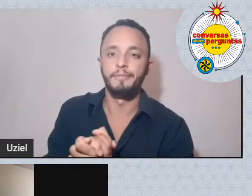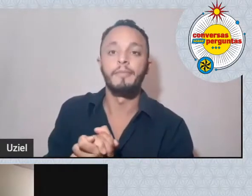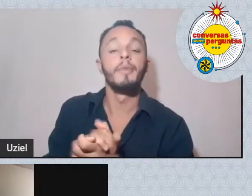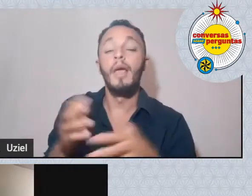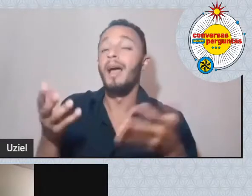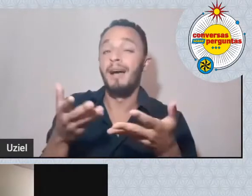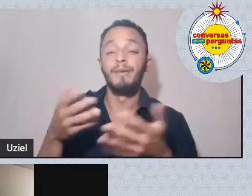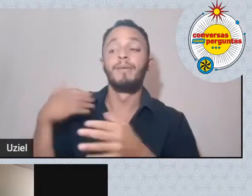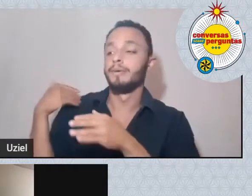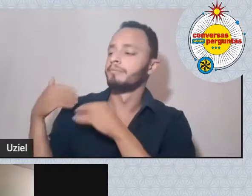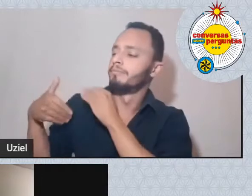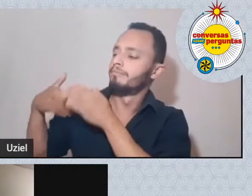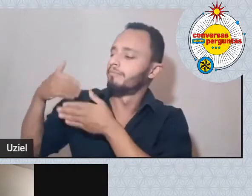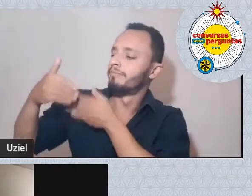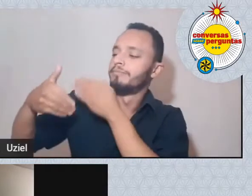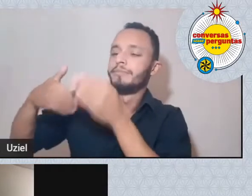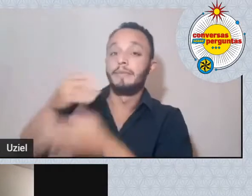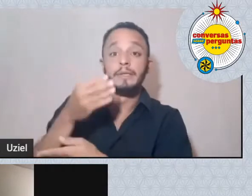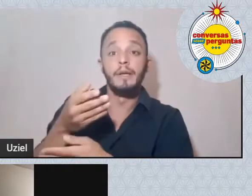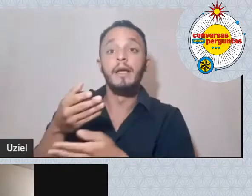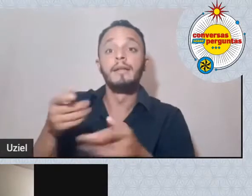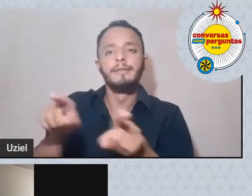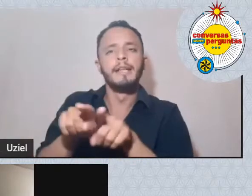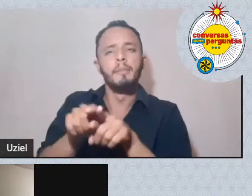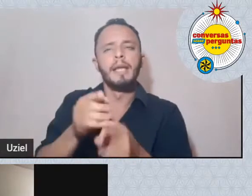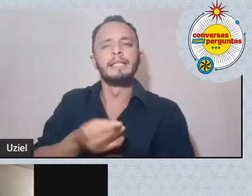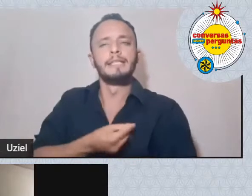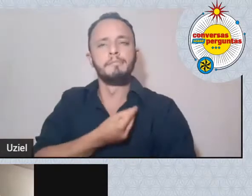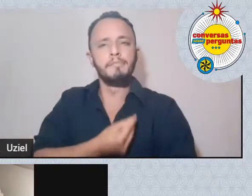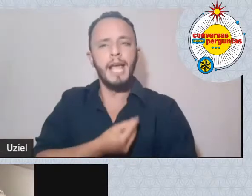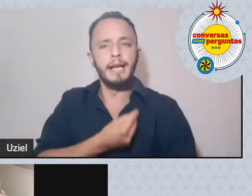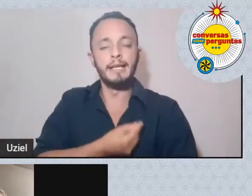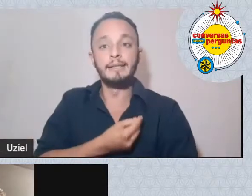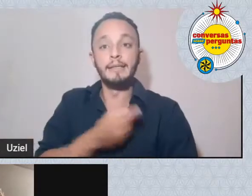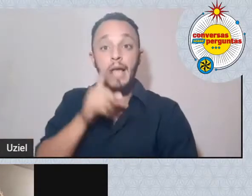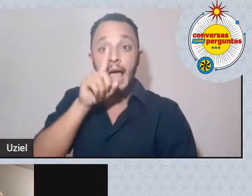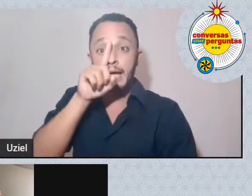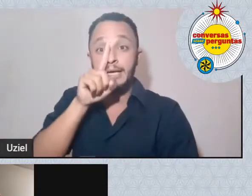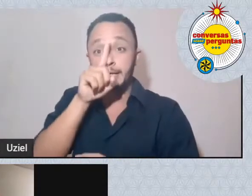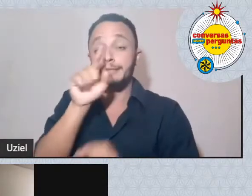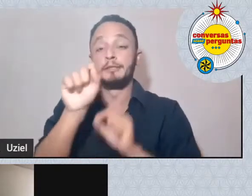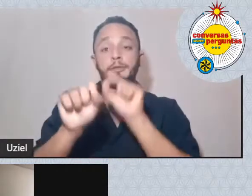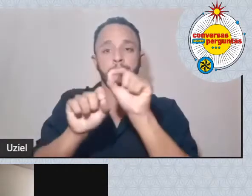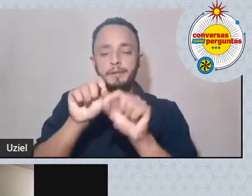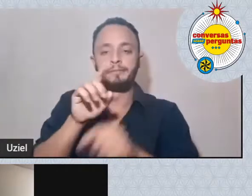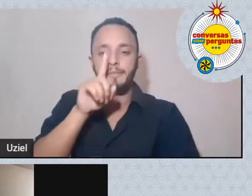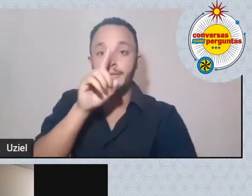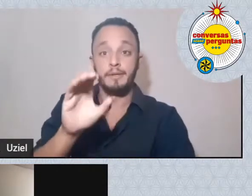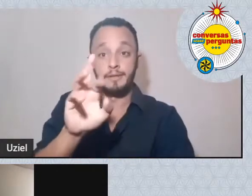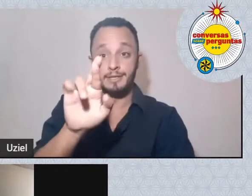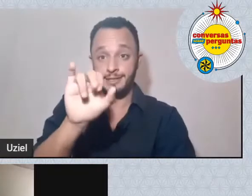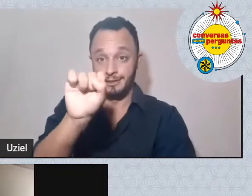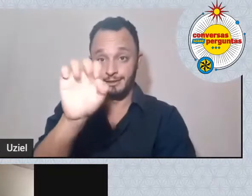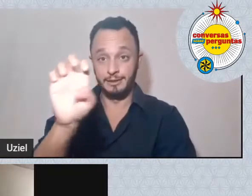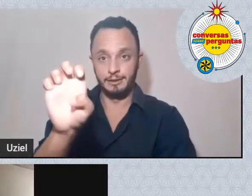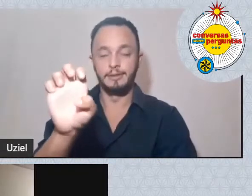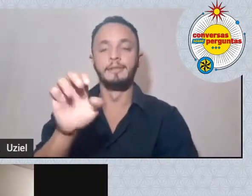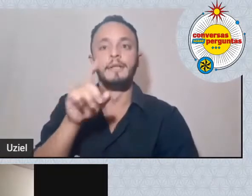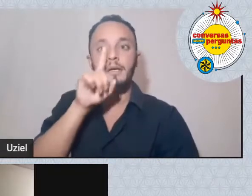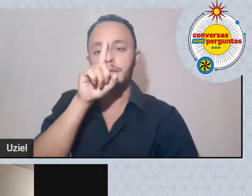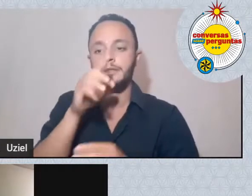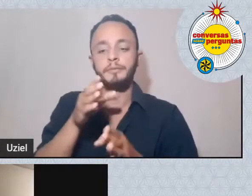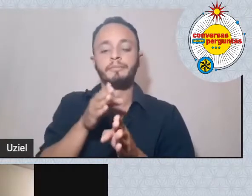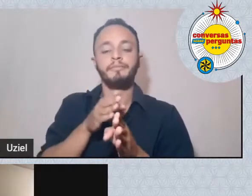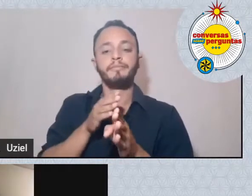social brasileira, é que as nossas crises têm sido mal conduzidas. As nossas crises, elas têm levado não